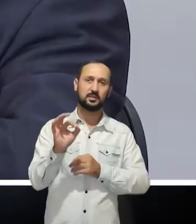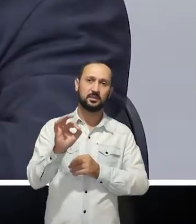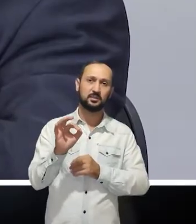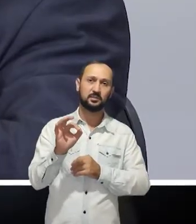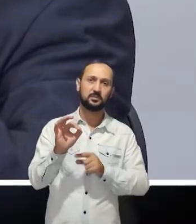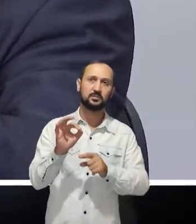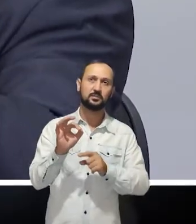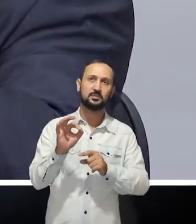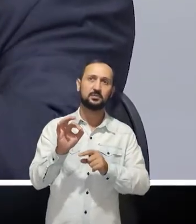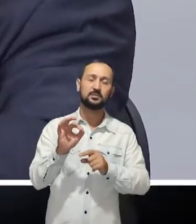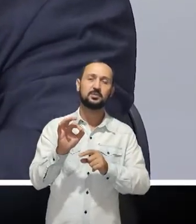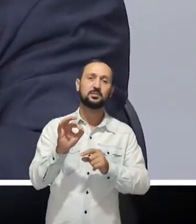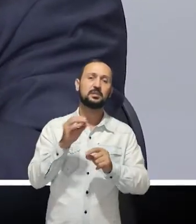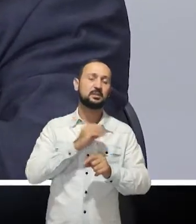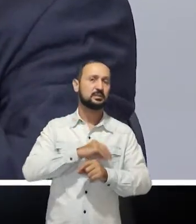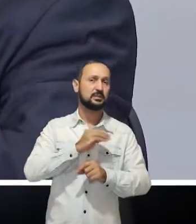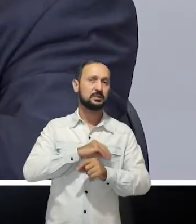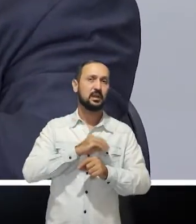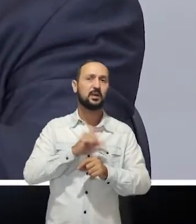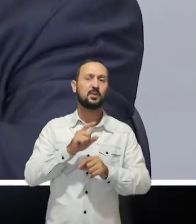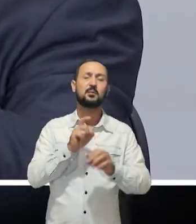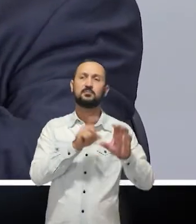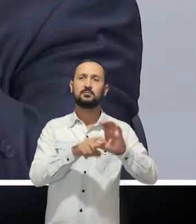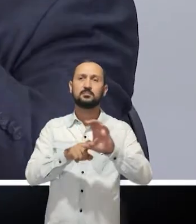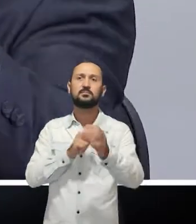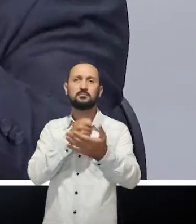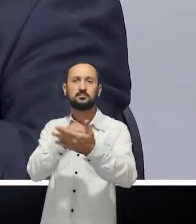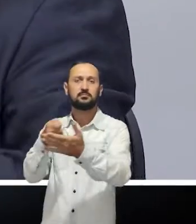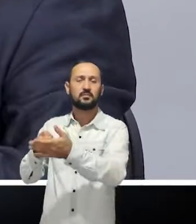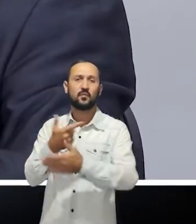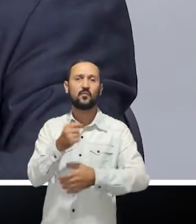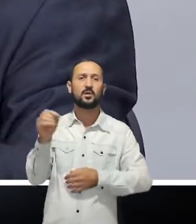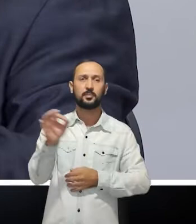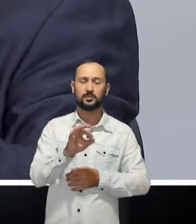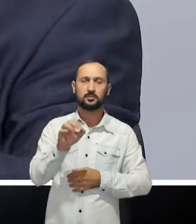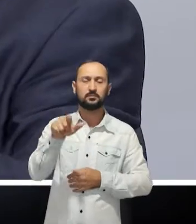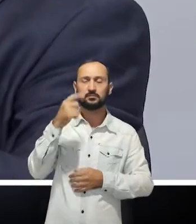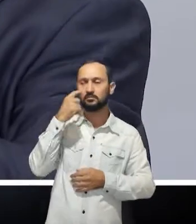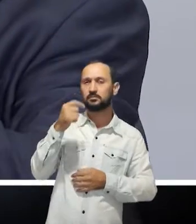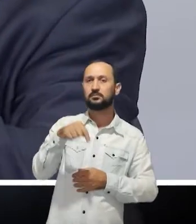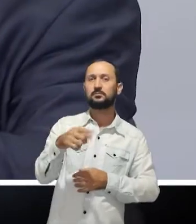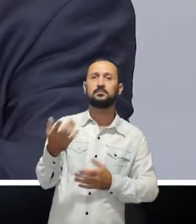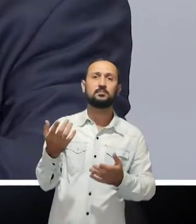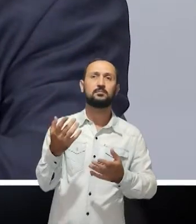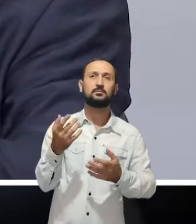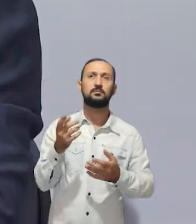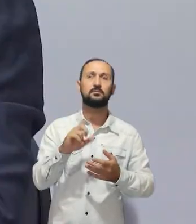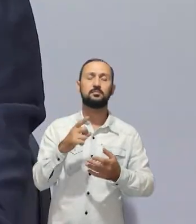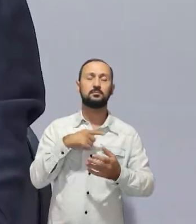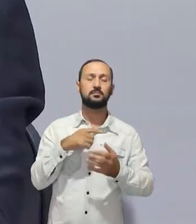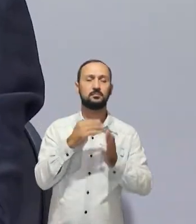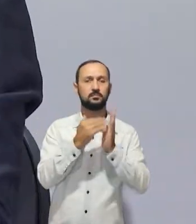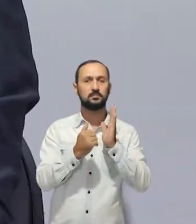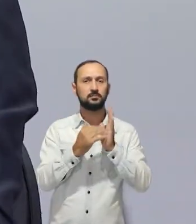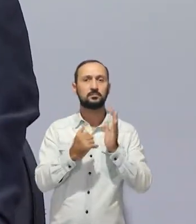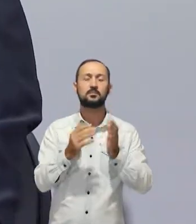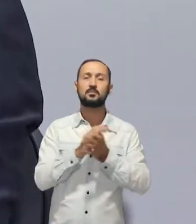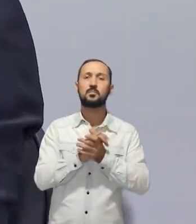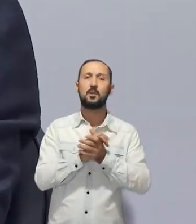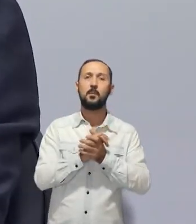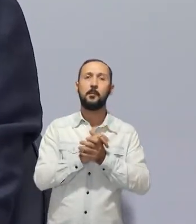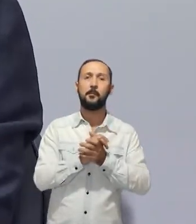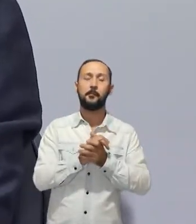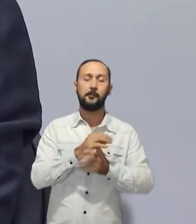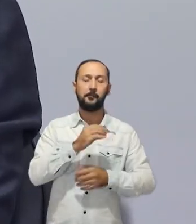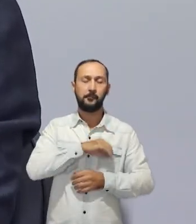de receita como despesa. Eu aplico como despesa 20%. Presume-se que aquilo é uma despesa e eu deduzo. Veja, o imposto de renda